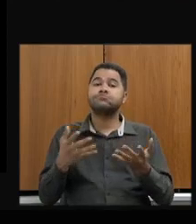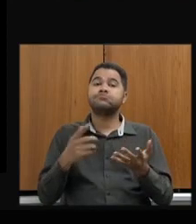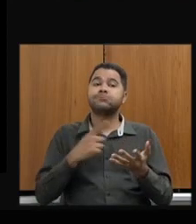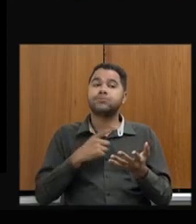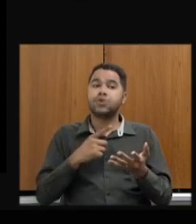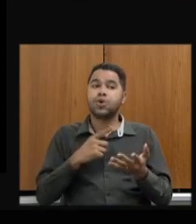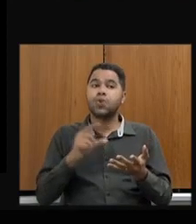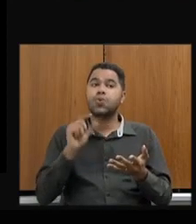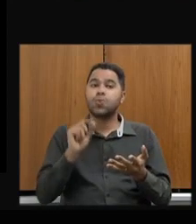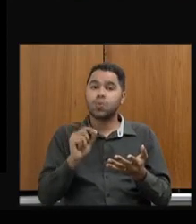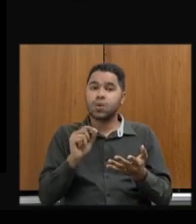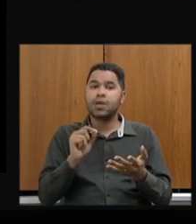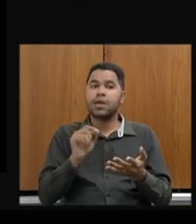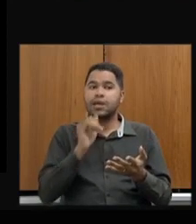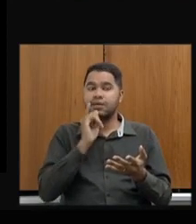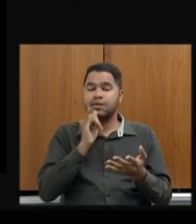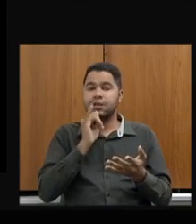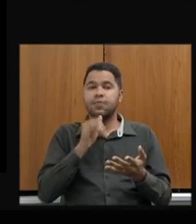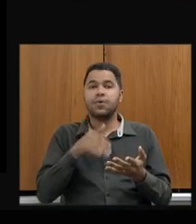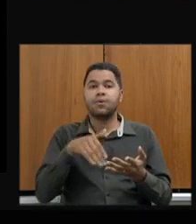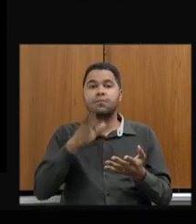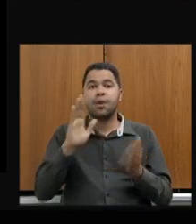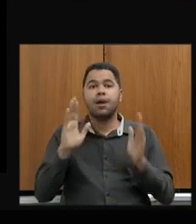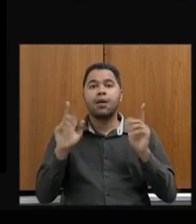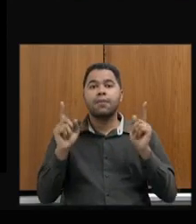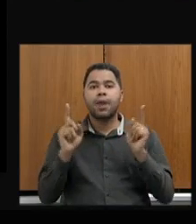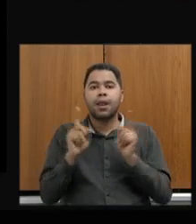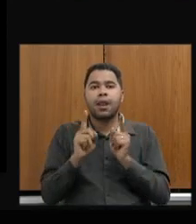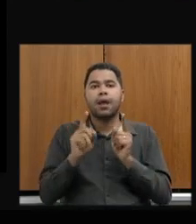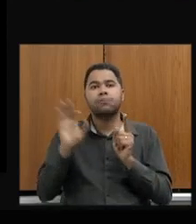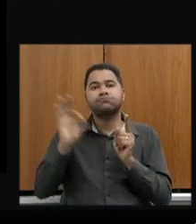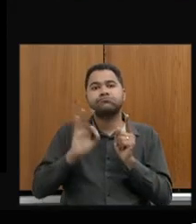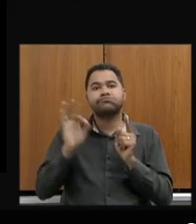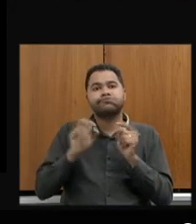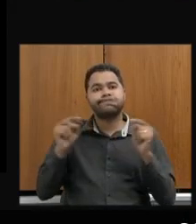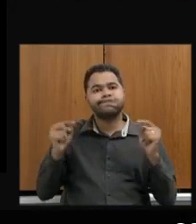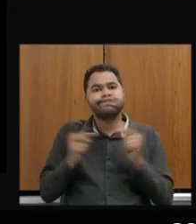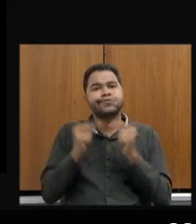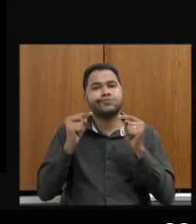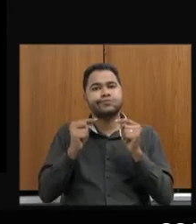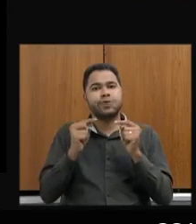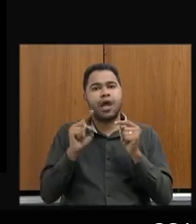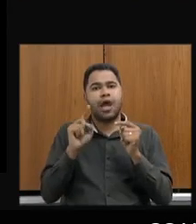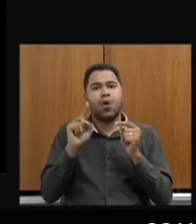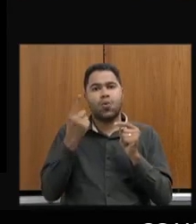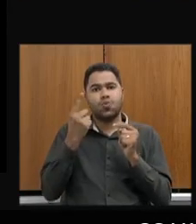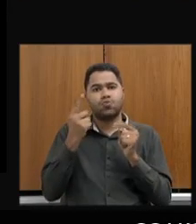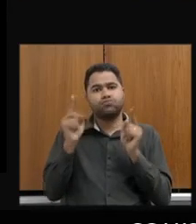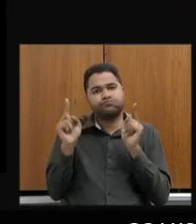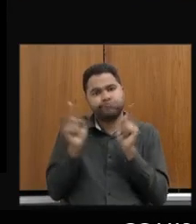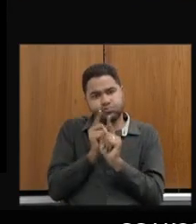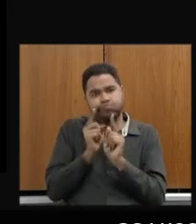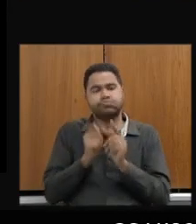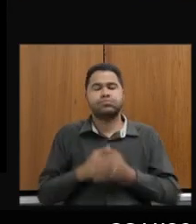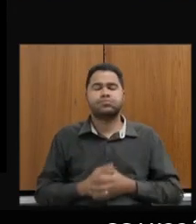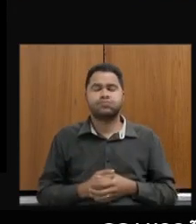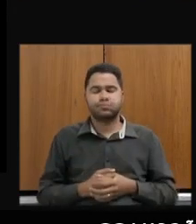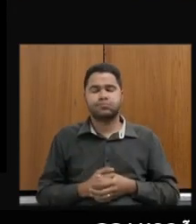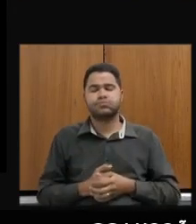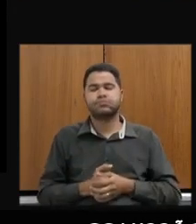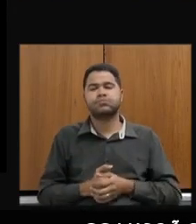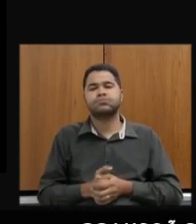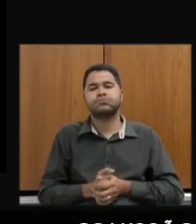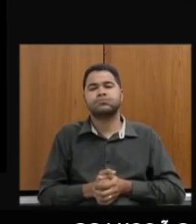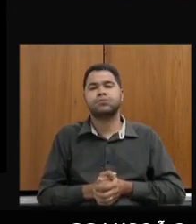tenha se Deus quiser no espaço mais curto possível uma taxa de homicídio que corresponda a um dígito e é